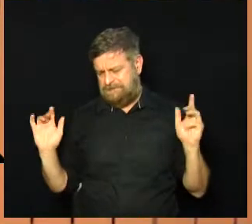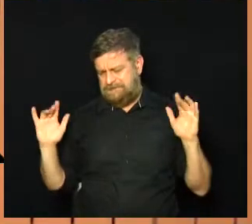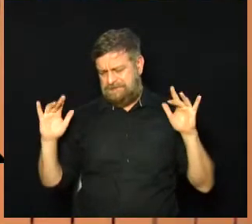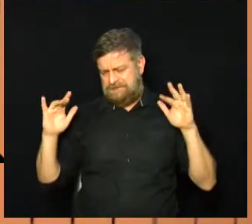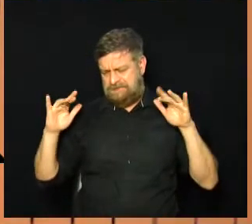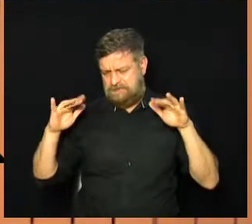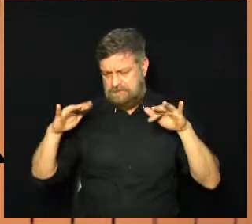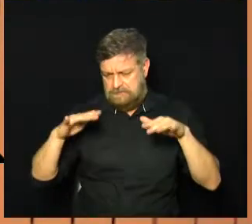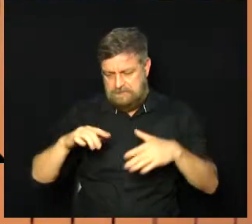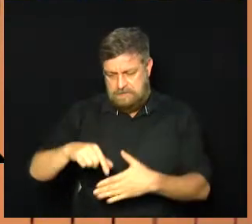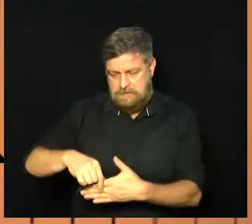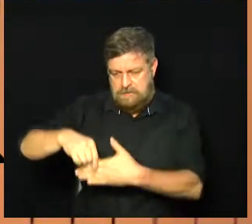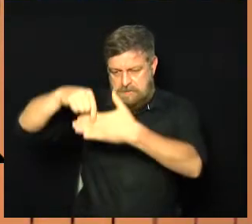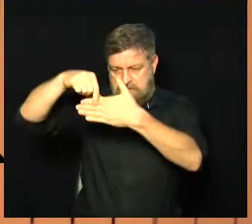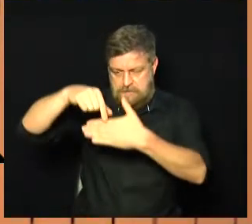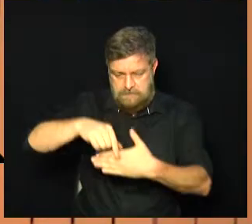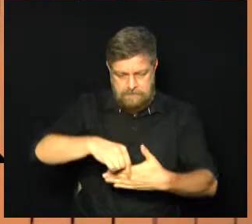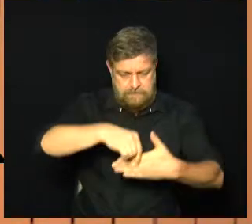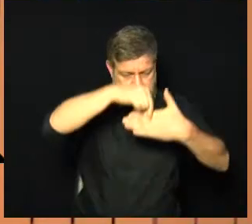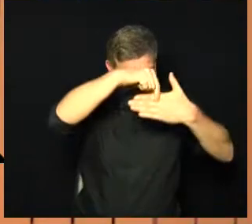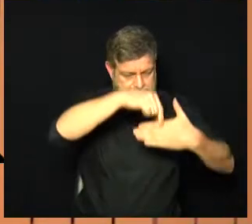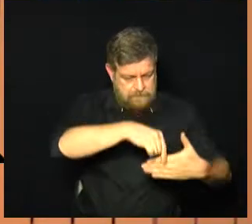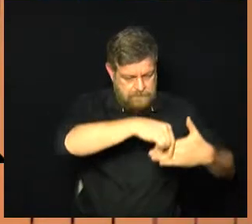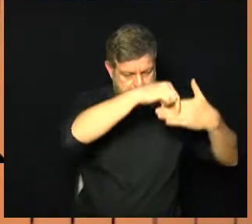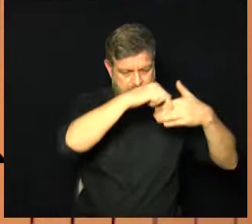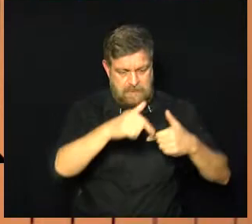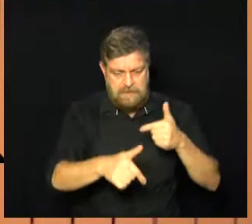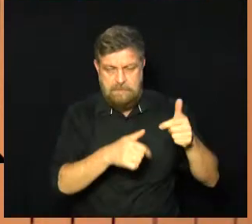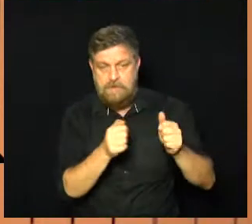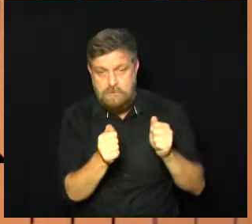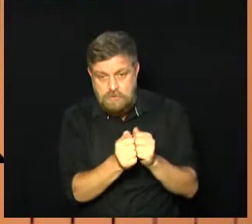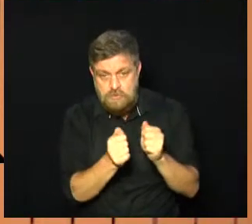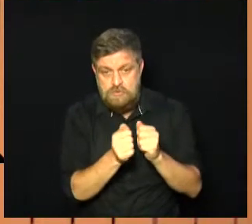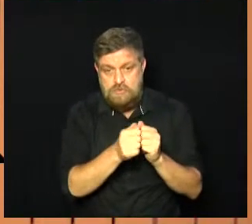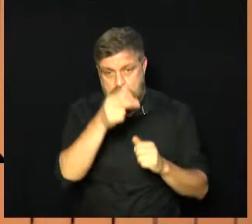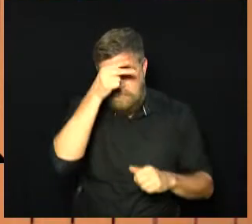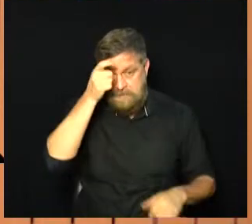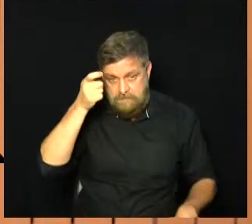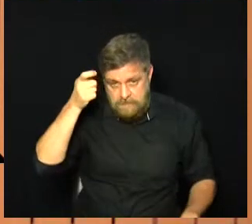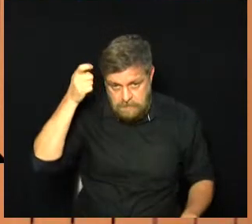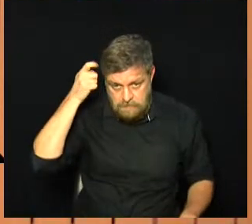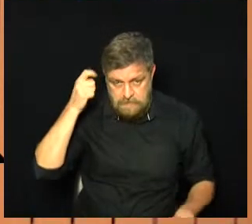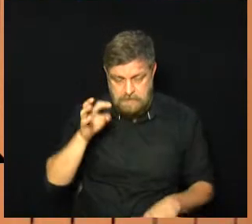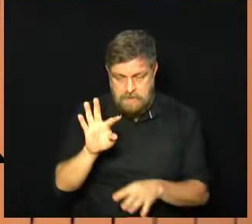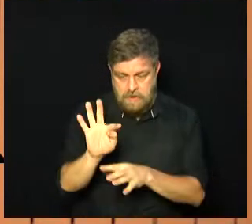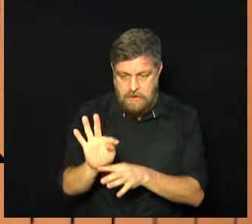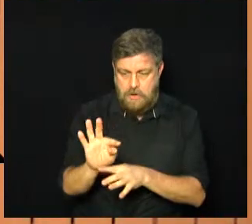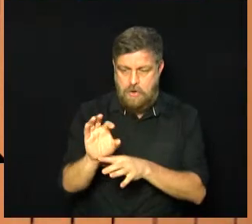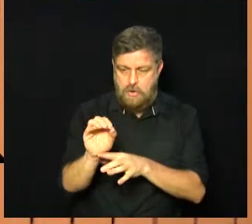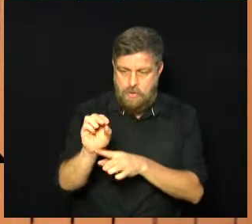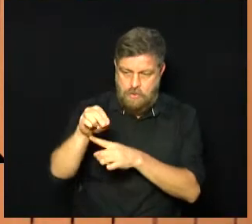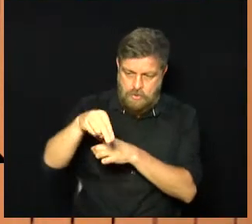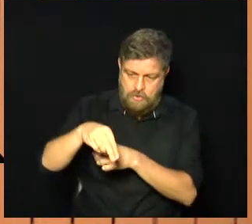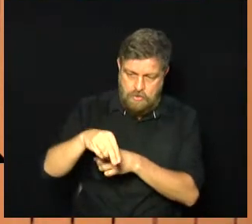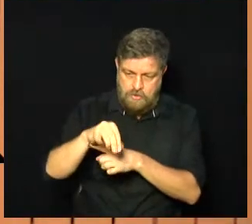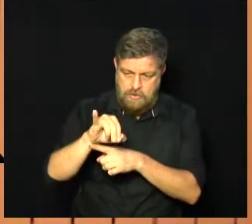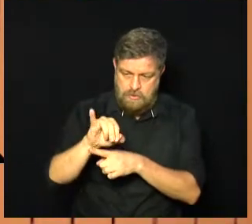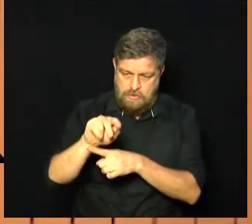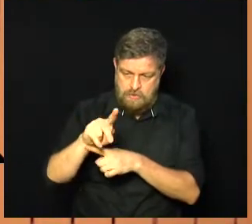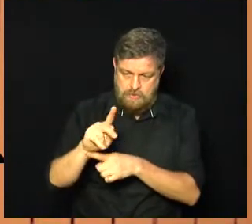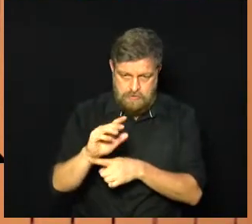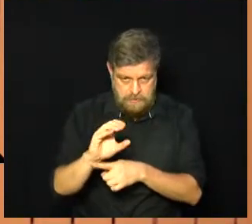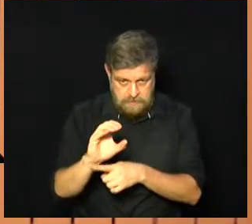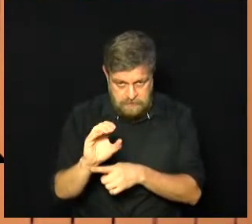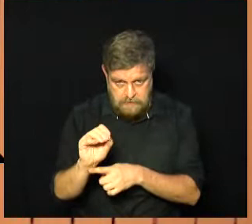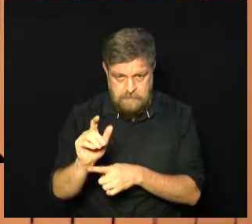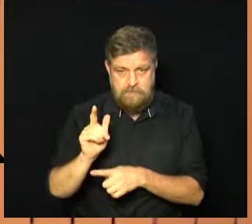diversas lideranças que participaram da construção do governo Toninho, lideranças dos movimentos sociais, alguns amigos pessoais, algumas pessoas que